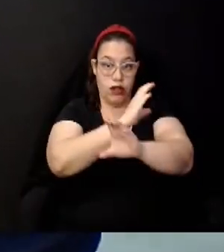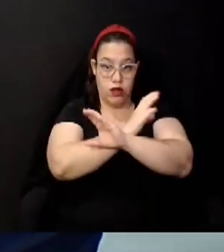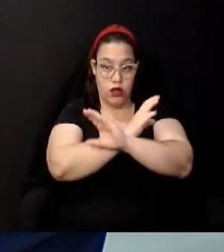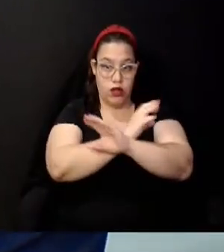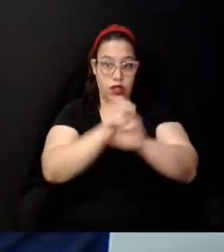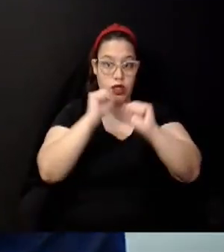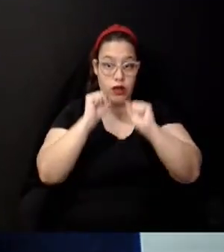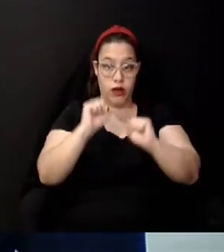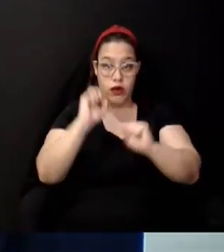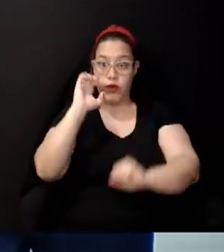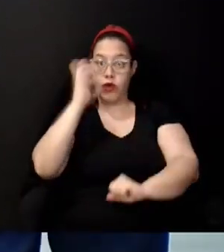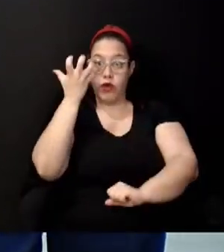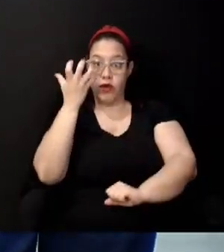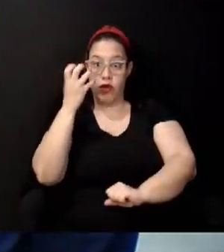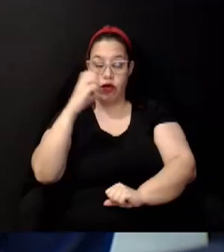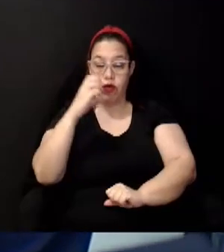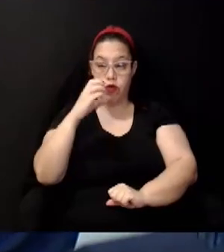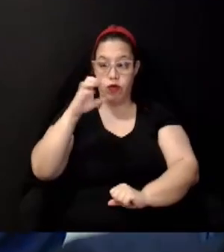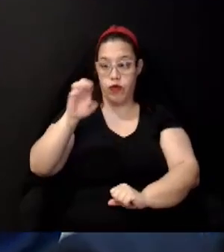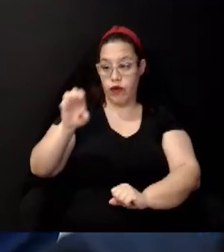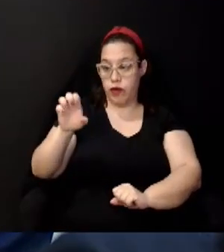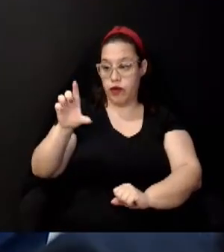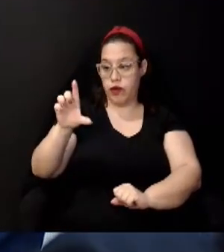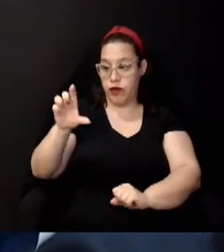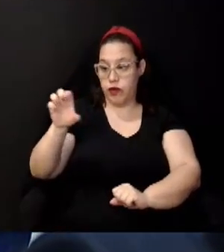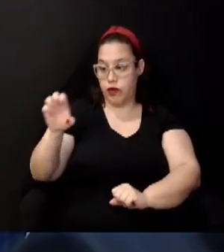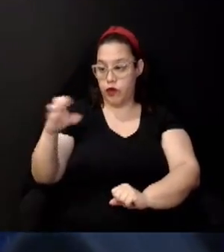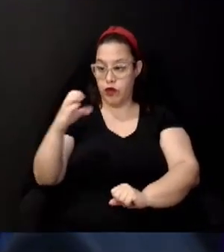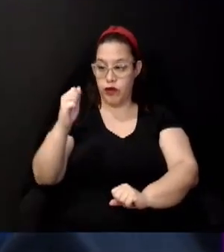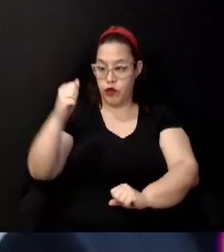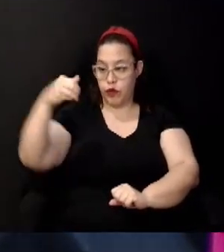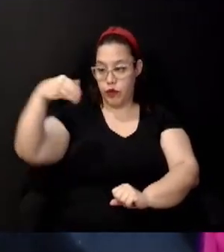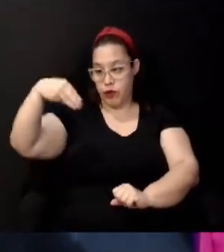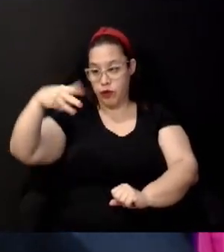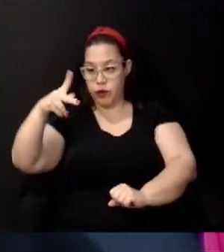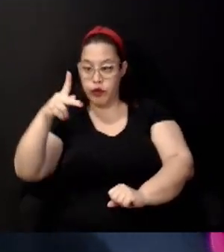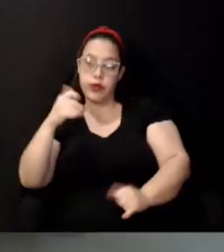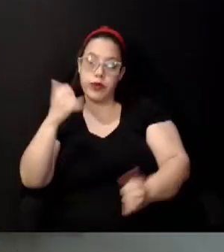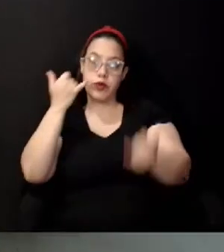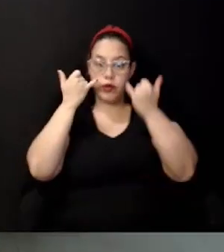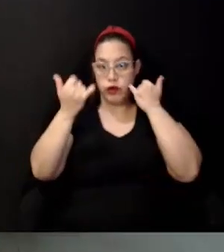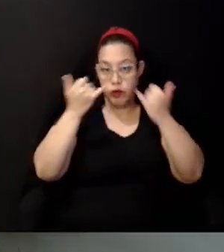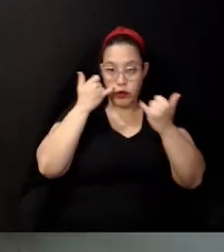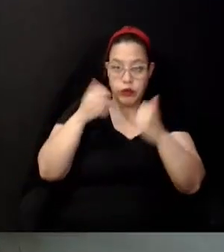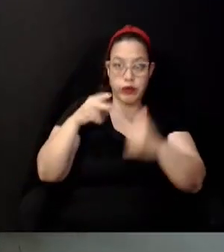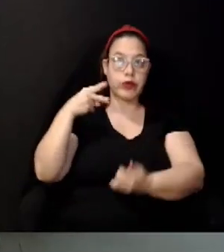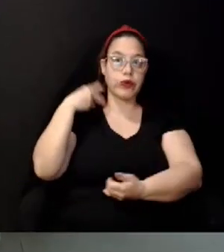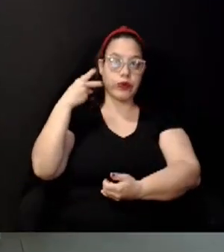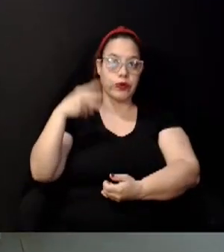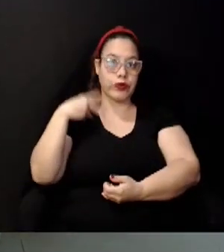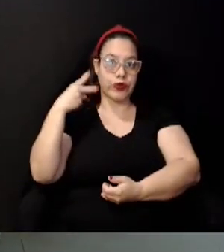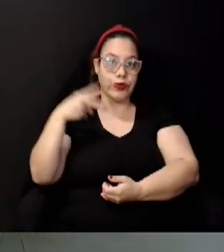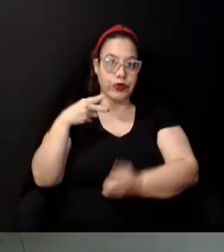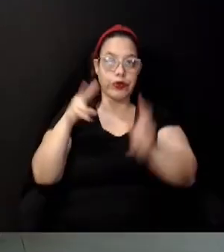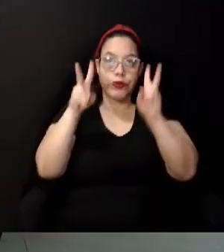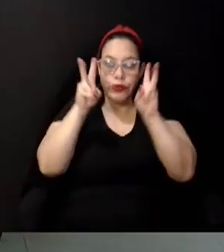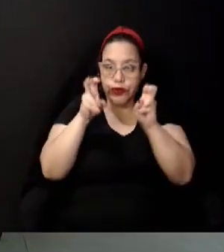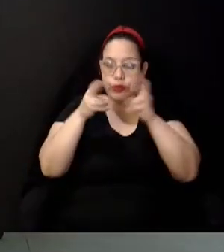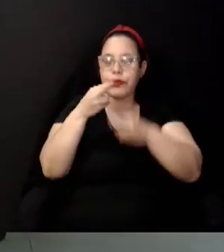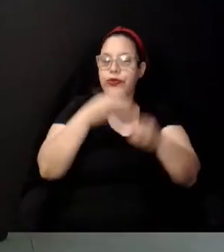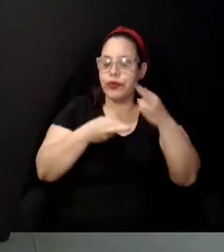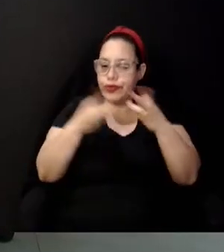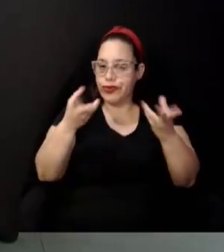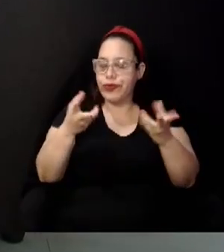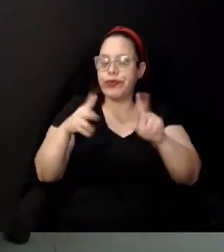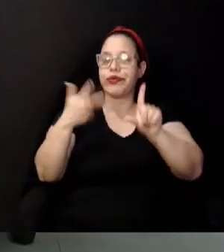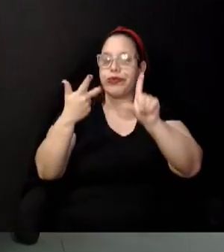a Elecamp leva aos estudantes informações sobre política e assuntos relacionados ao